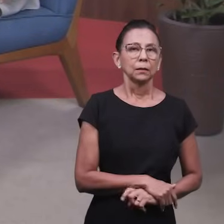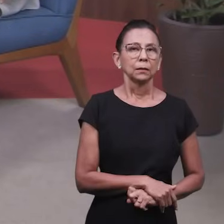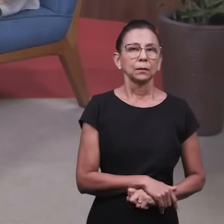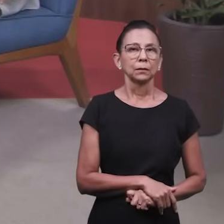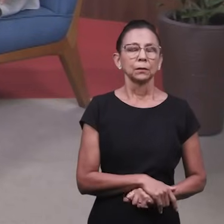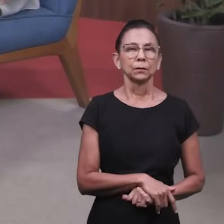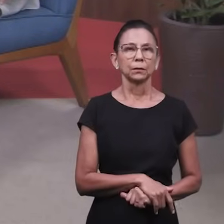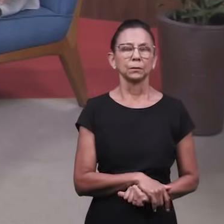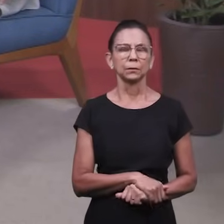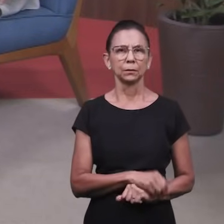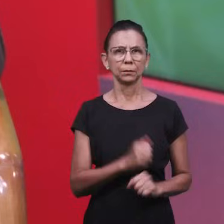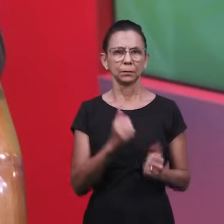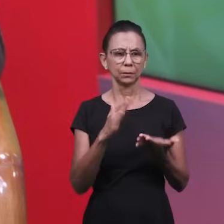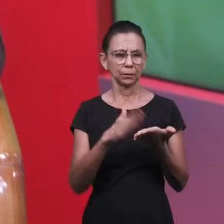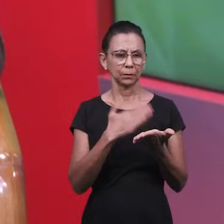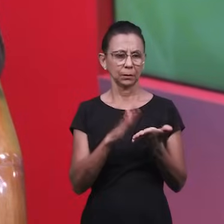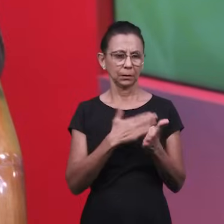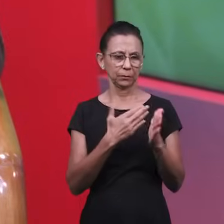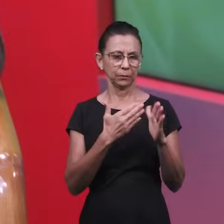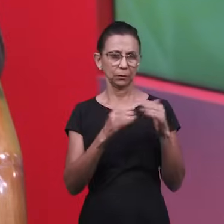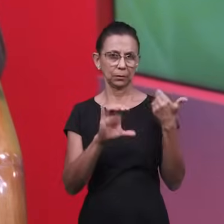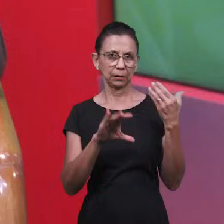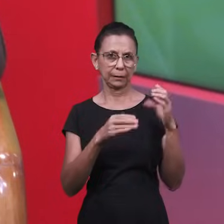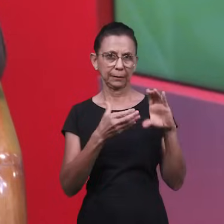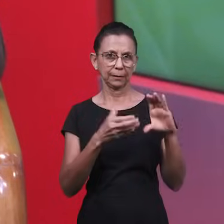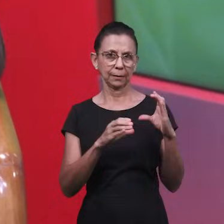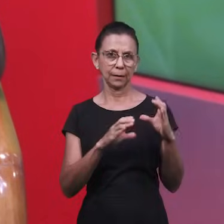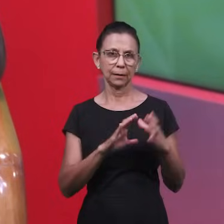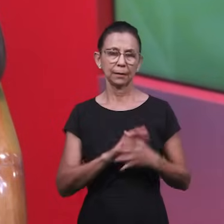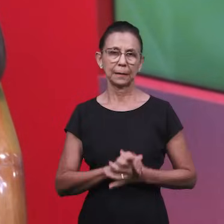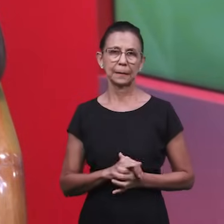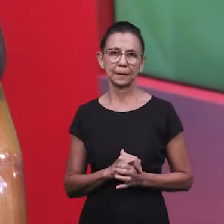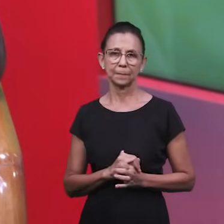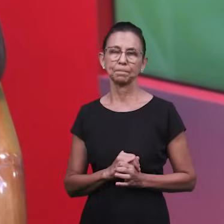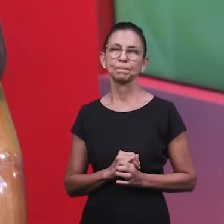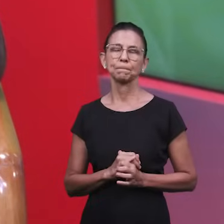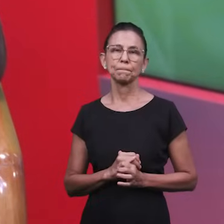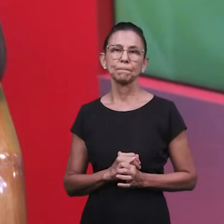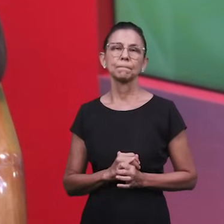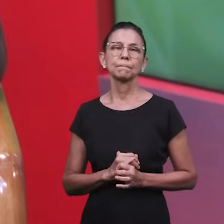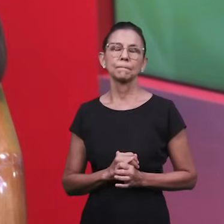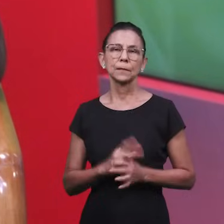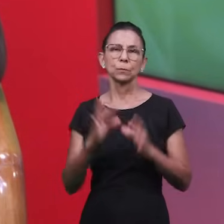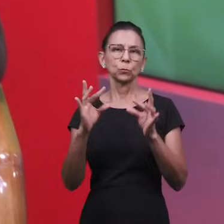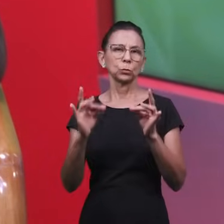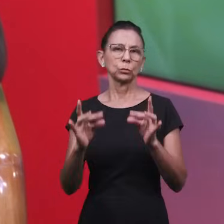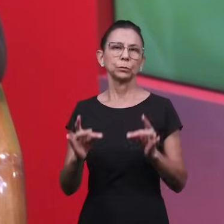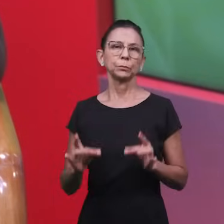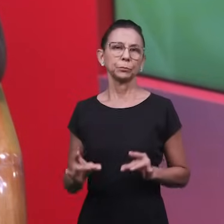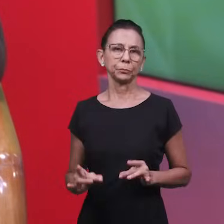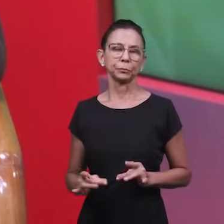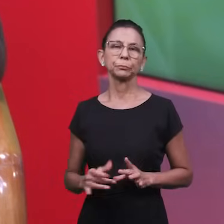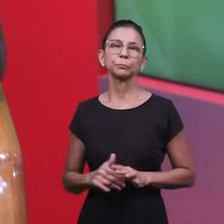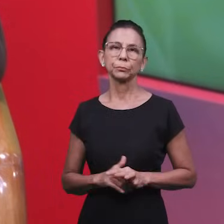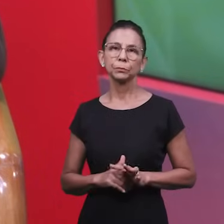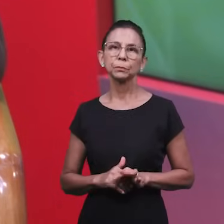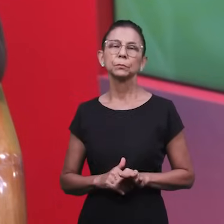O livro de Cantares, ele detalha, especifica mesmo, né?